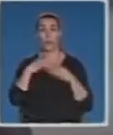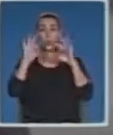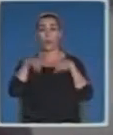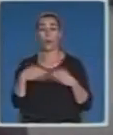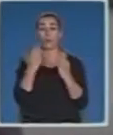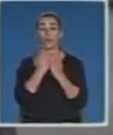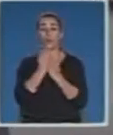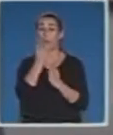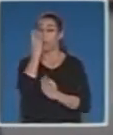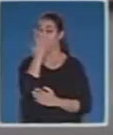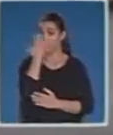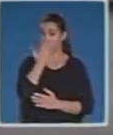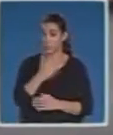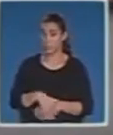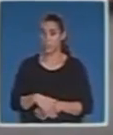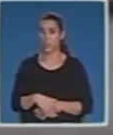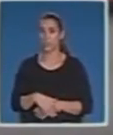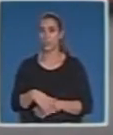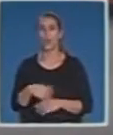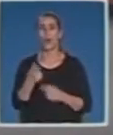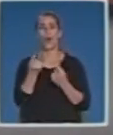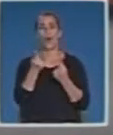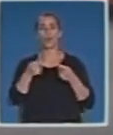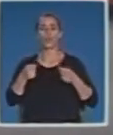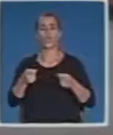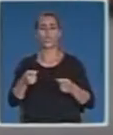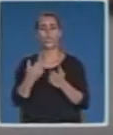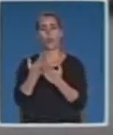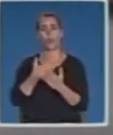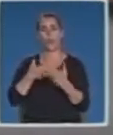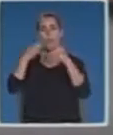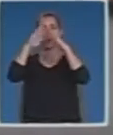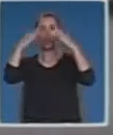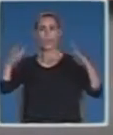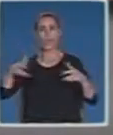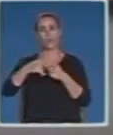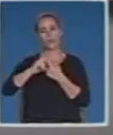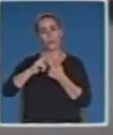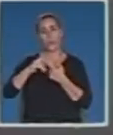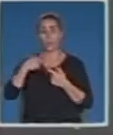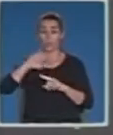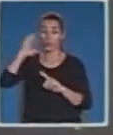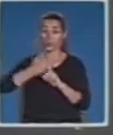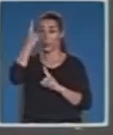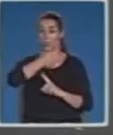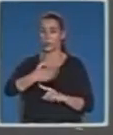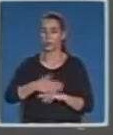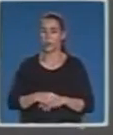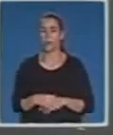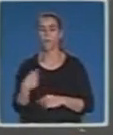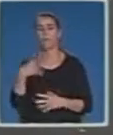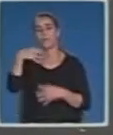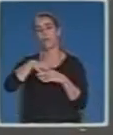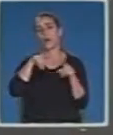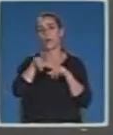3 dias, os preços da cantina foram repostos, o teto foi arranjado e fiquei de castigo uma semana. Conviveu com o meio político por